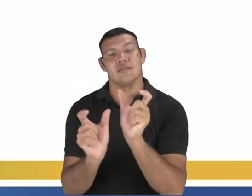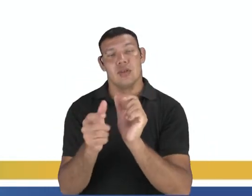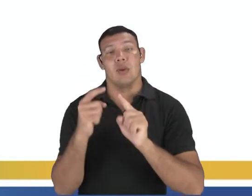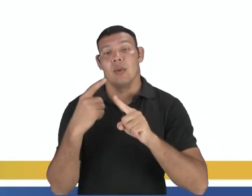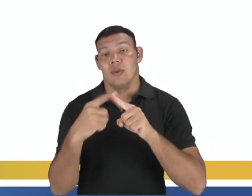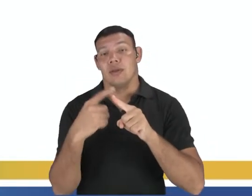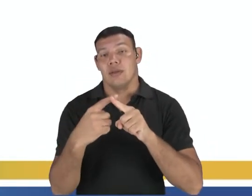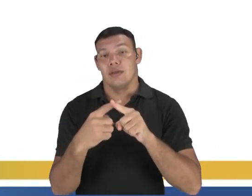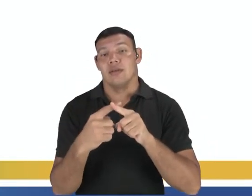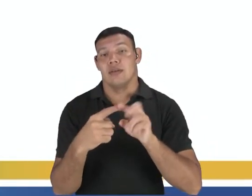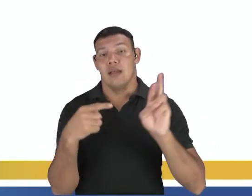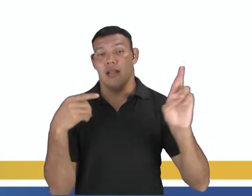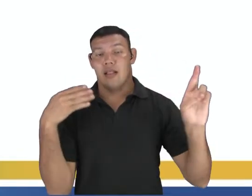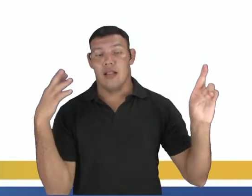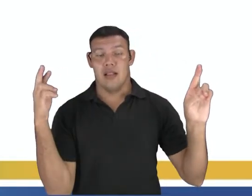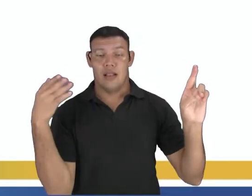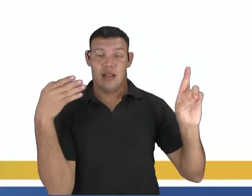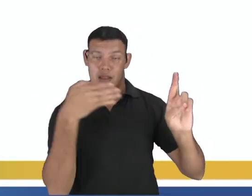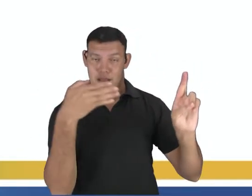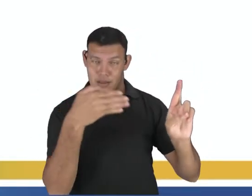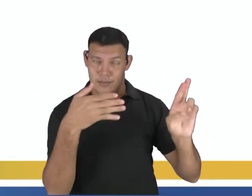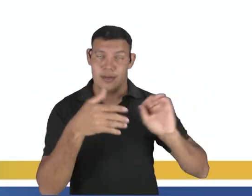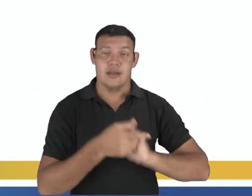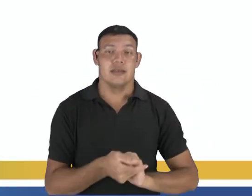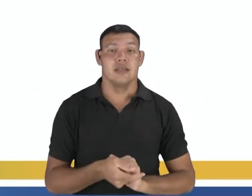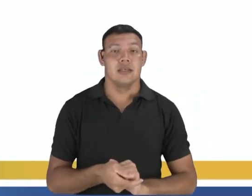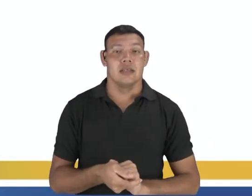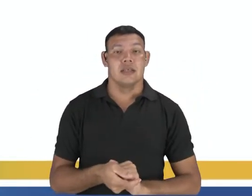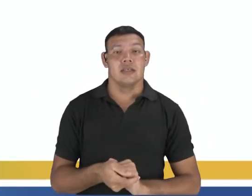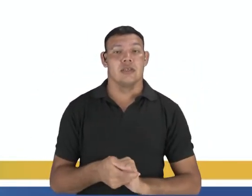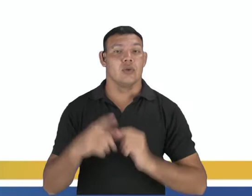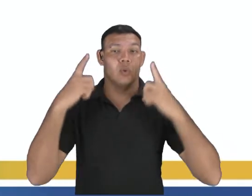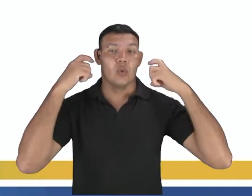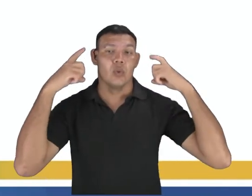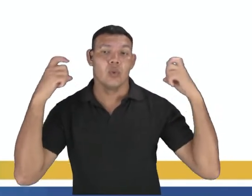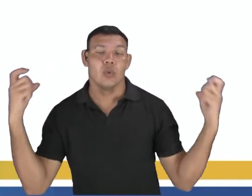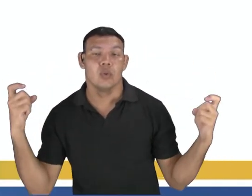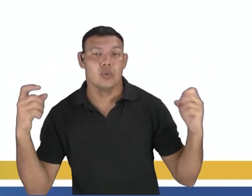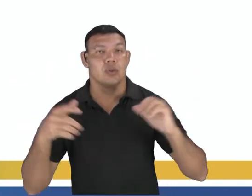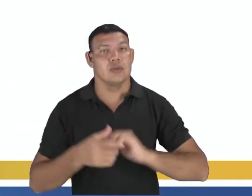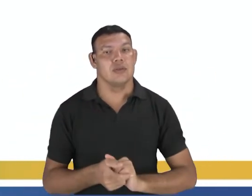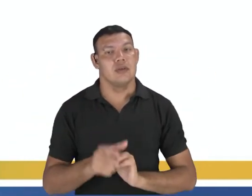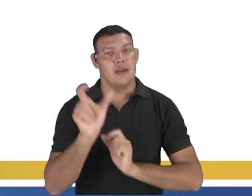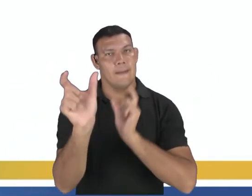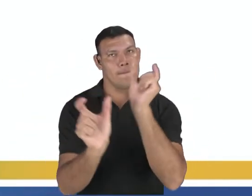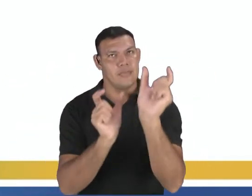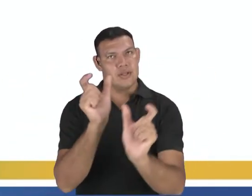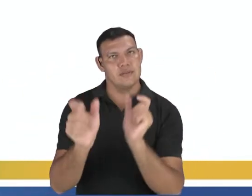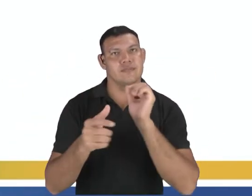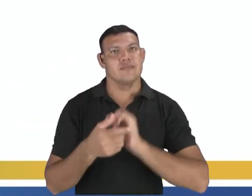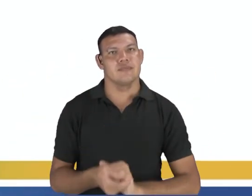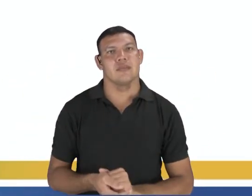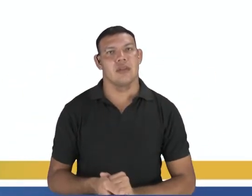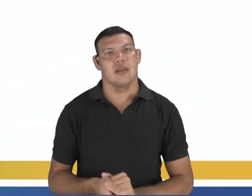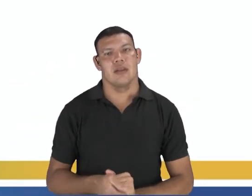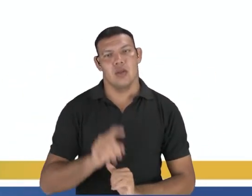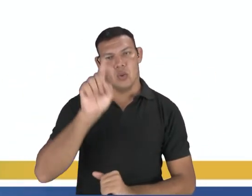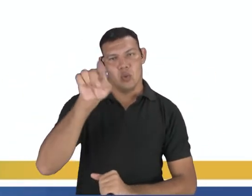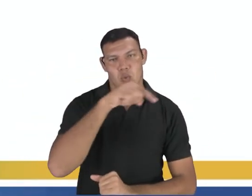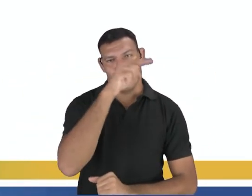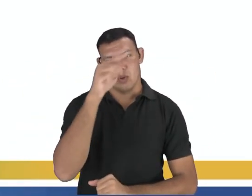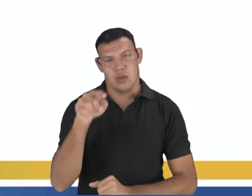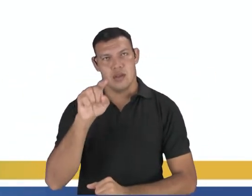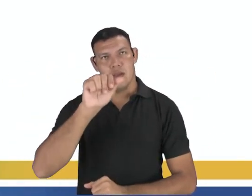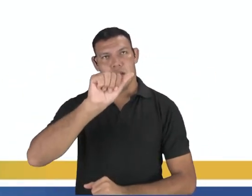da fala. A palavra vem do latim alfabetum, formada por duas outras palavras, alfa e beta, e as duas